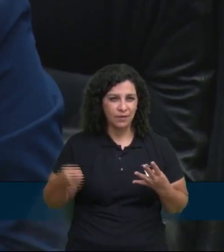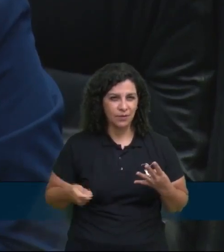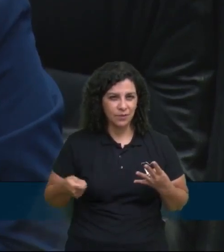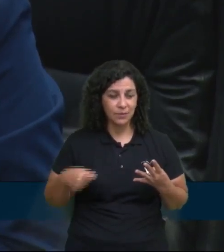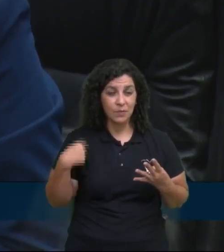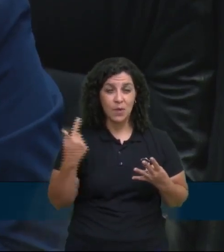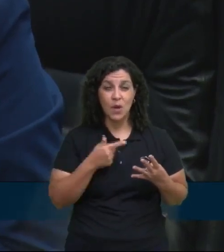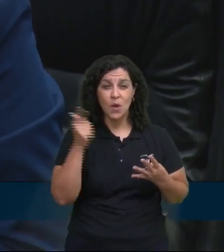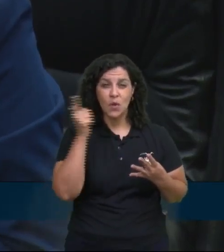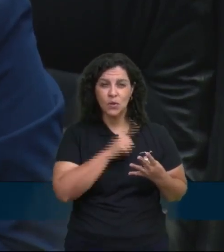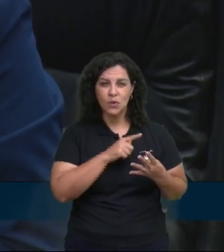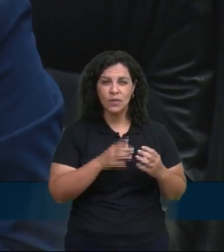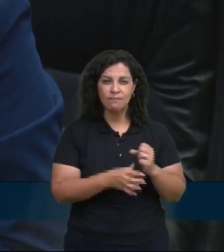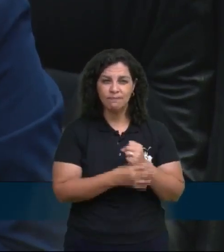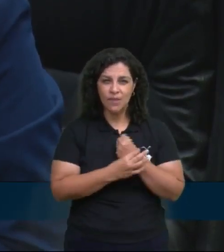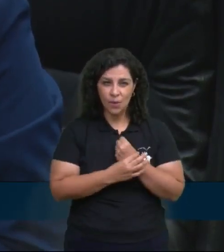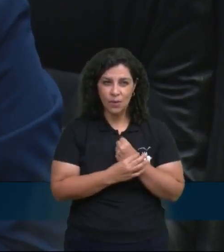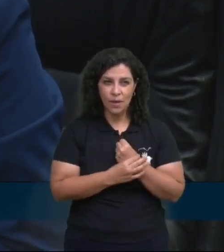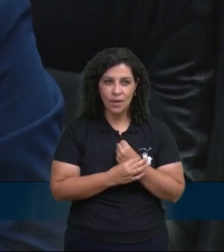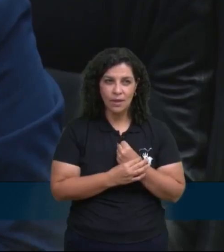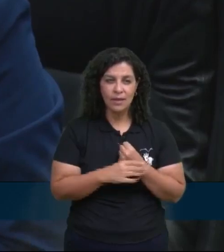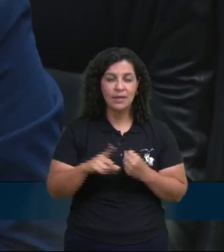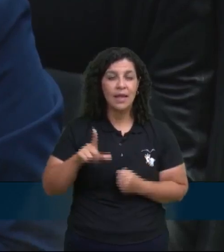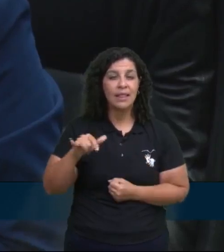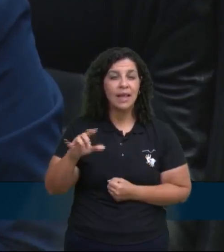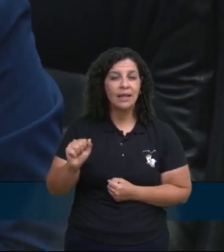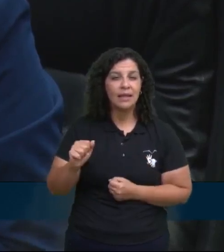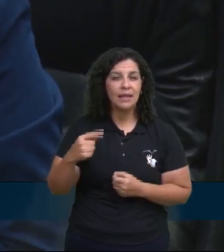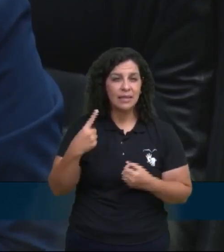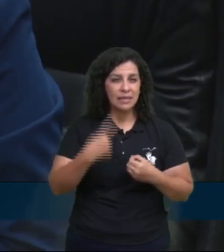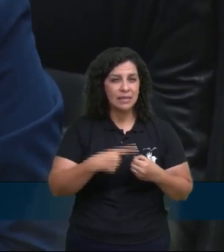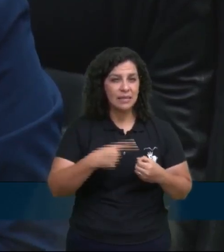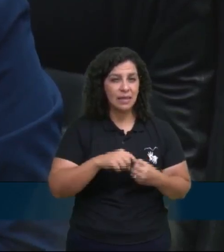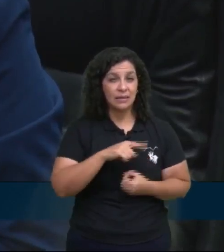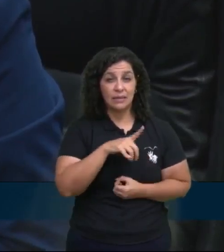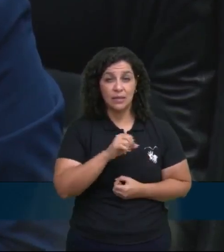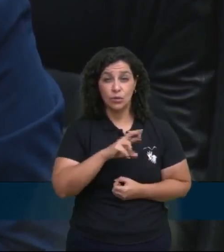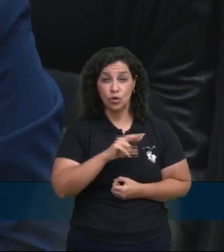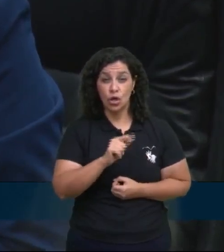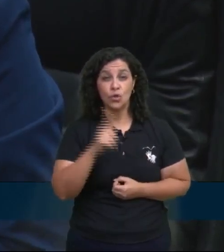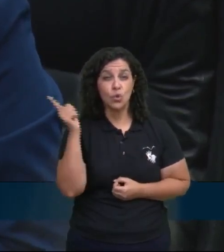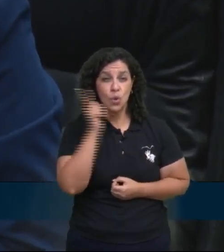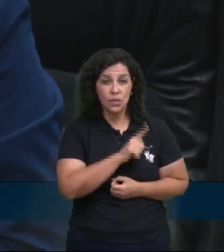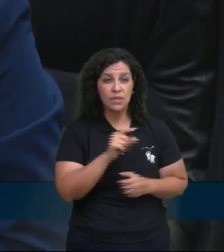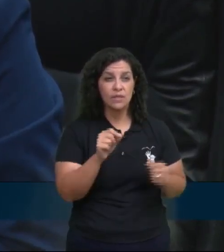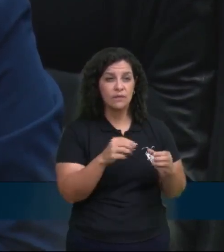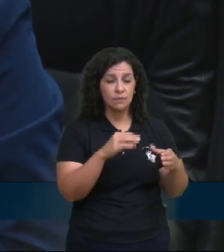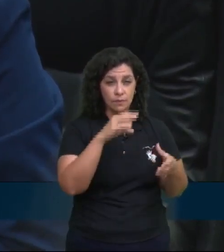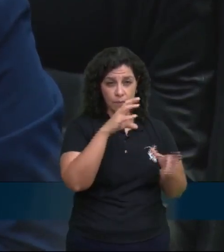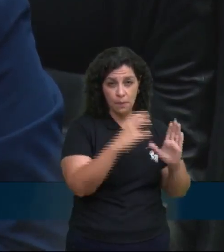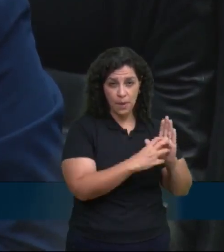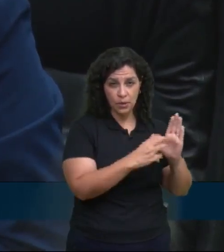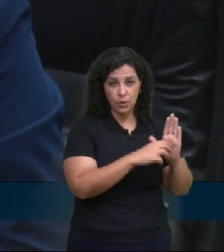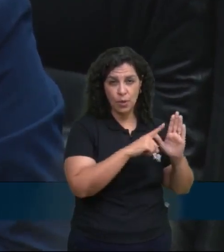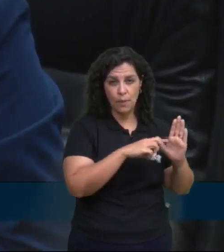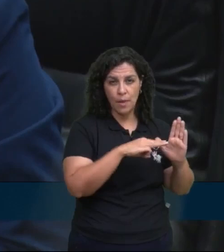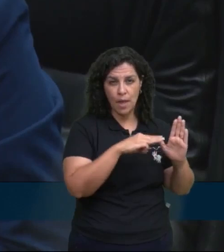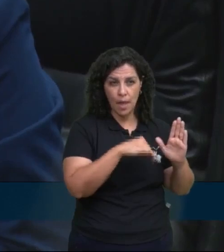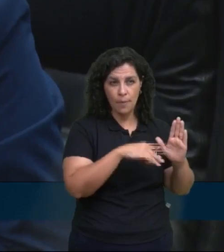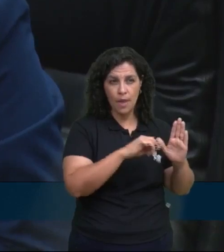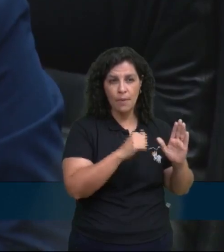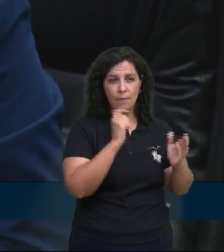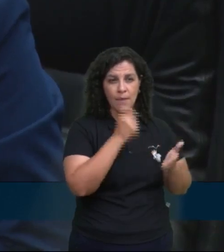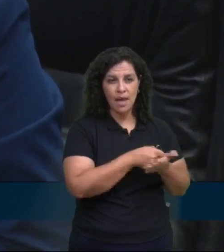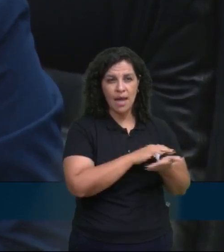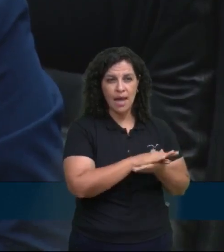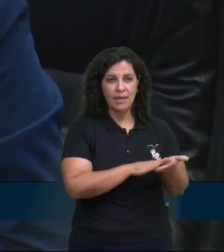poder garantir que a Leila, lá em São Jorge do Oeste, pudesse ficar com o MDB e que ela não